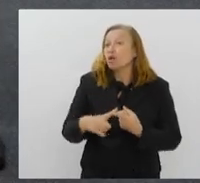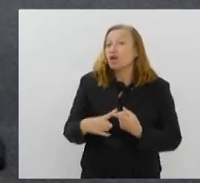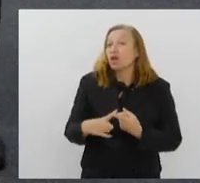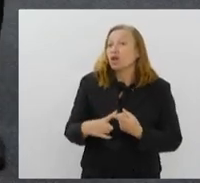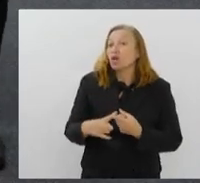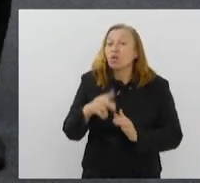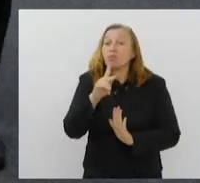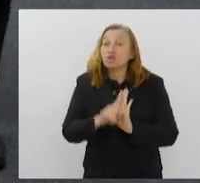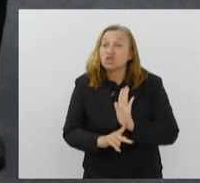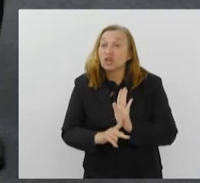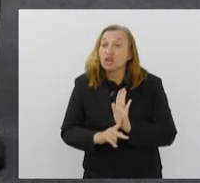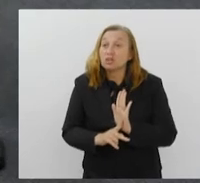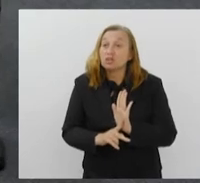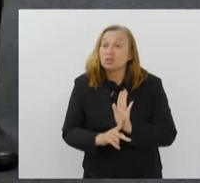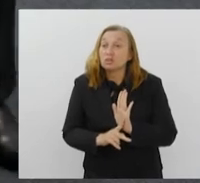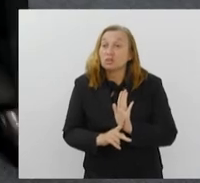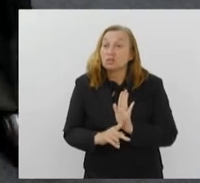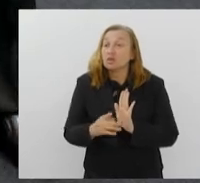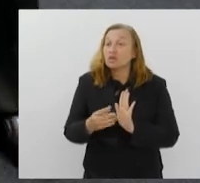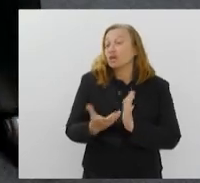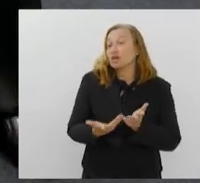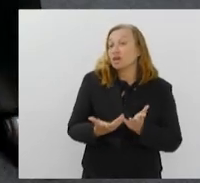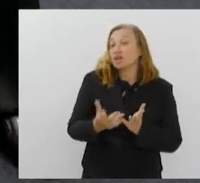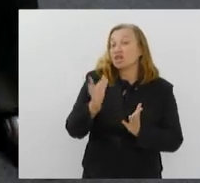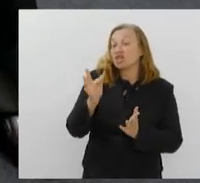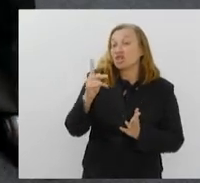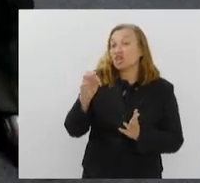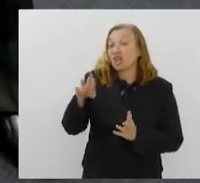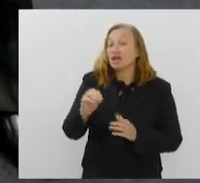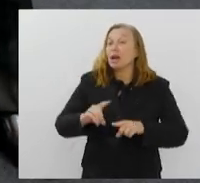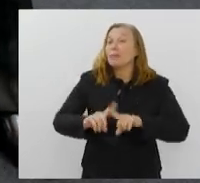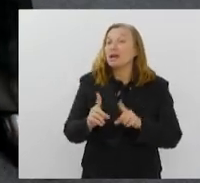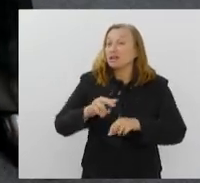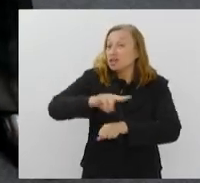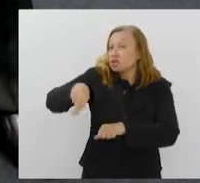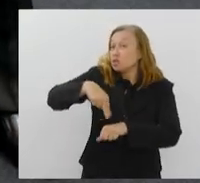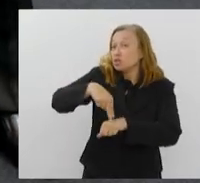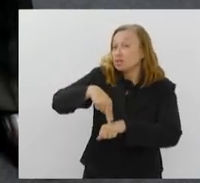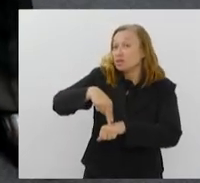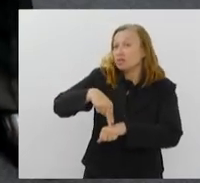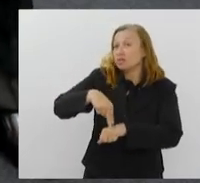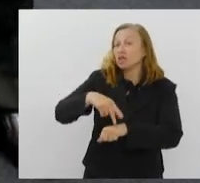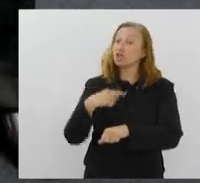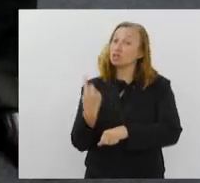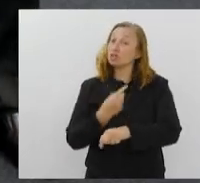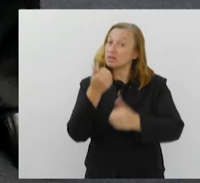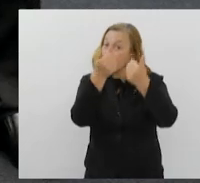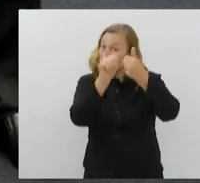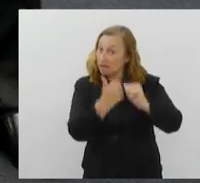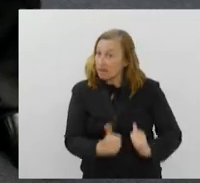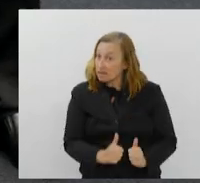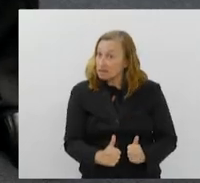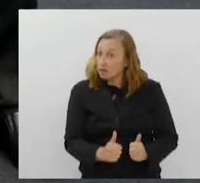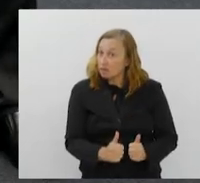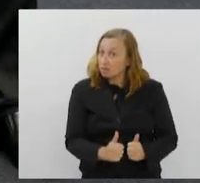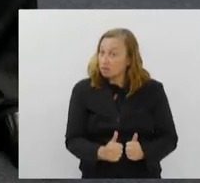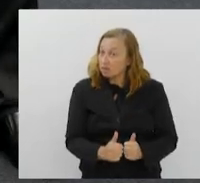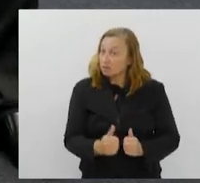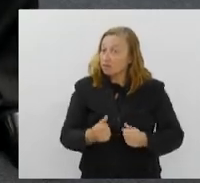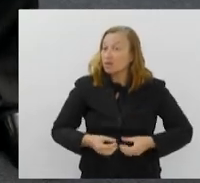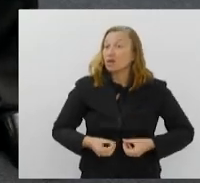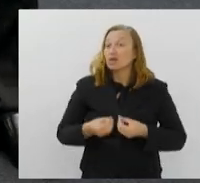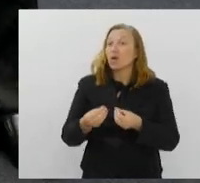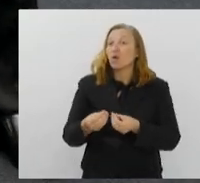ele cita temas que hoje são de competência exclusiva da União e que, na nossa avaliação preliminar, ao repassar